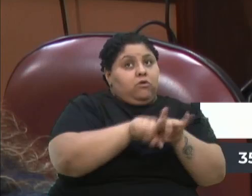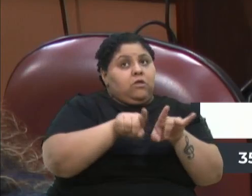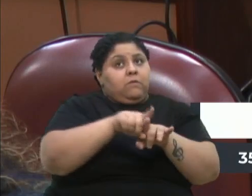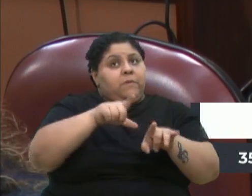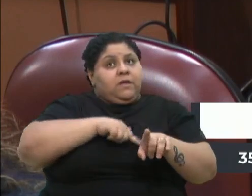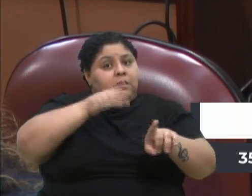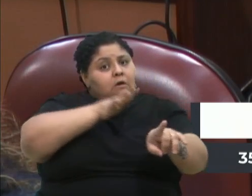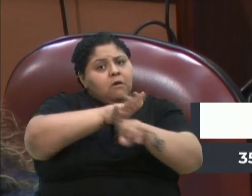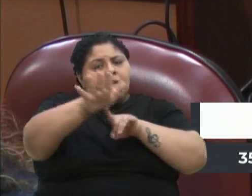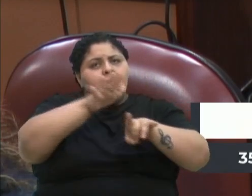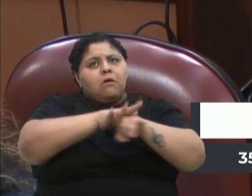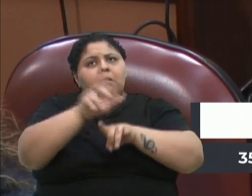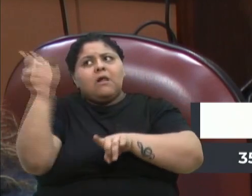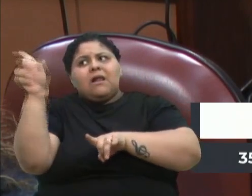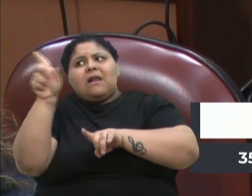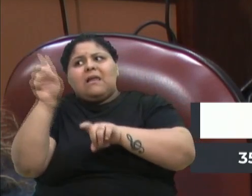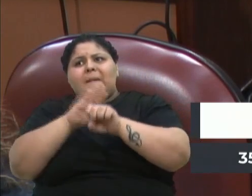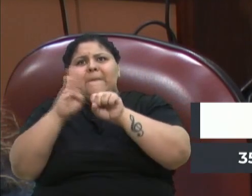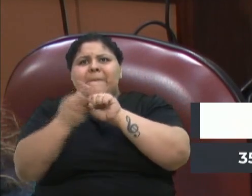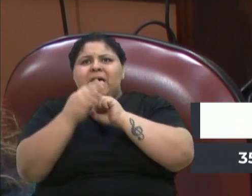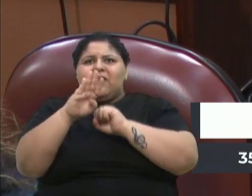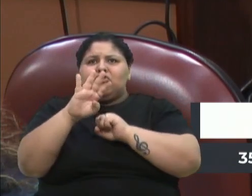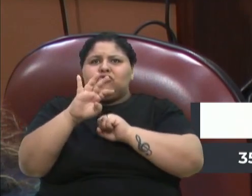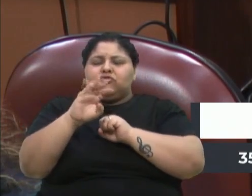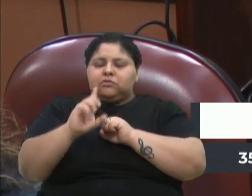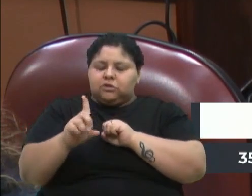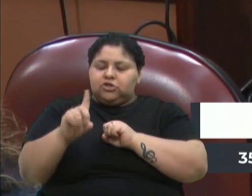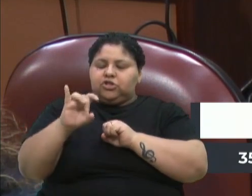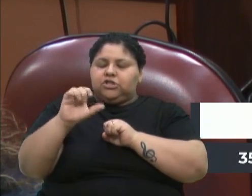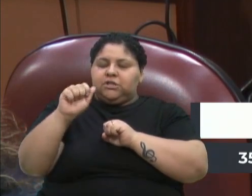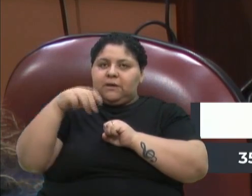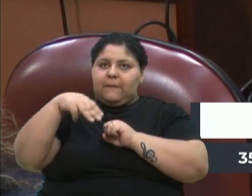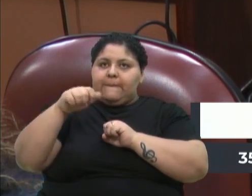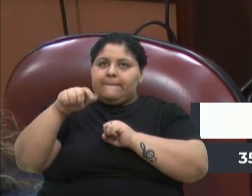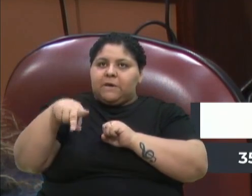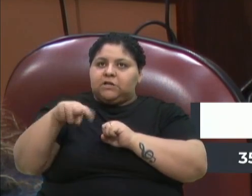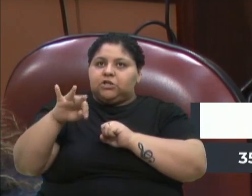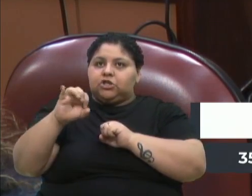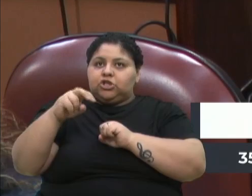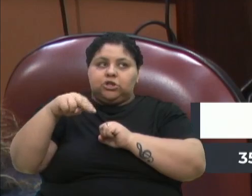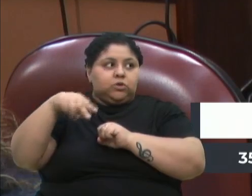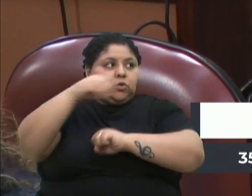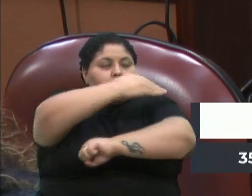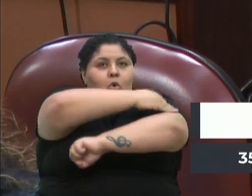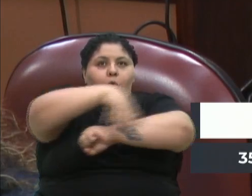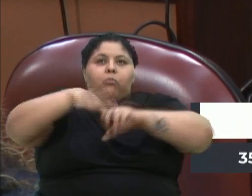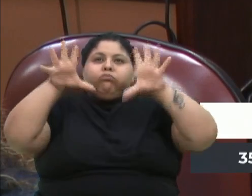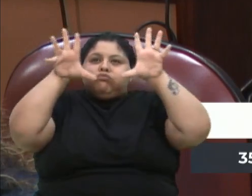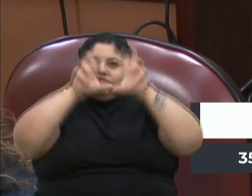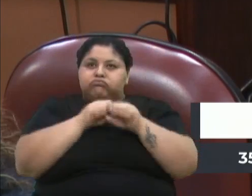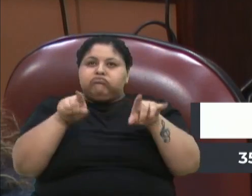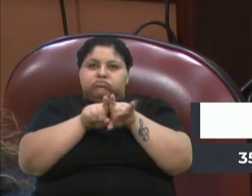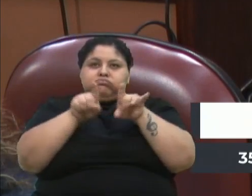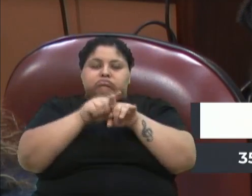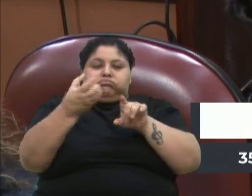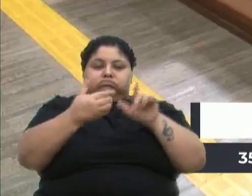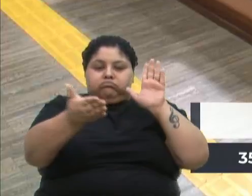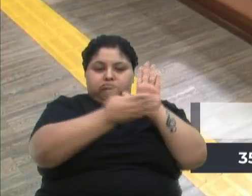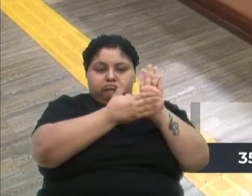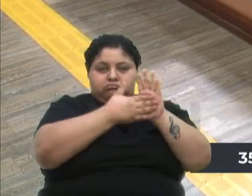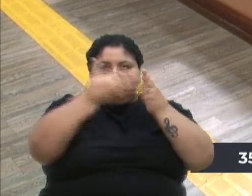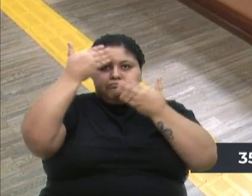de lâmpadas. Lá no Diamantino tem uma rua escura toda, e é uma indicação que eu fiz há muito tempo. Então, eu quero também deixar esse registro.